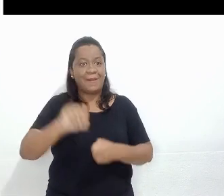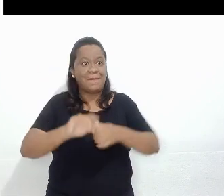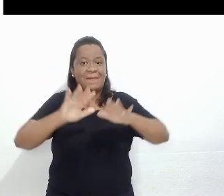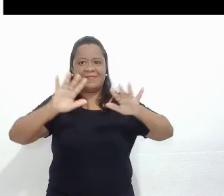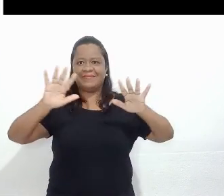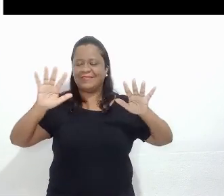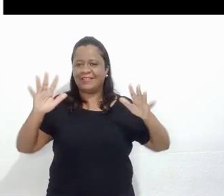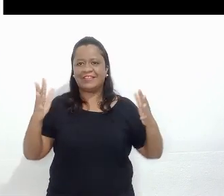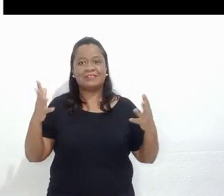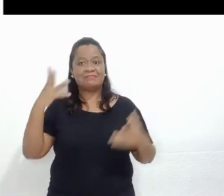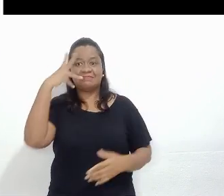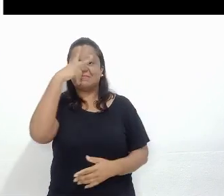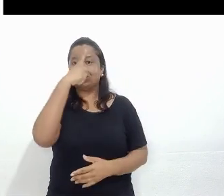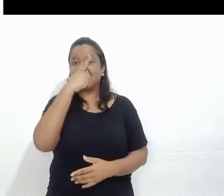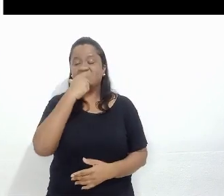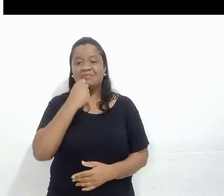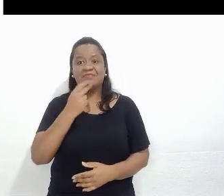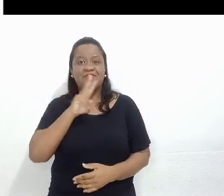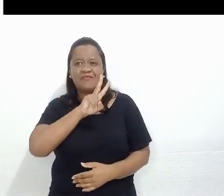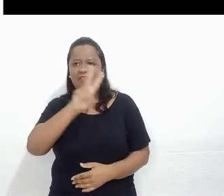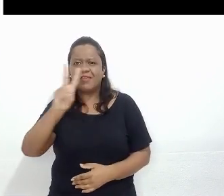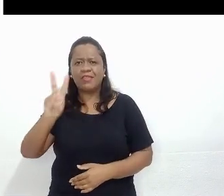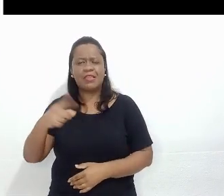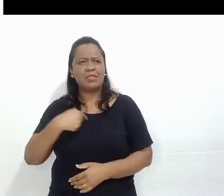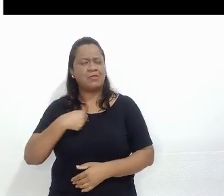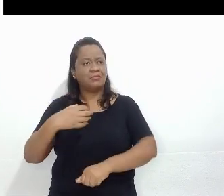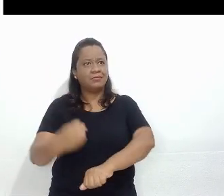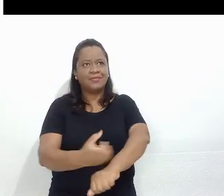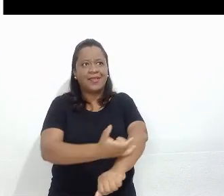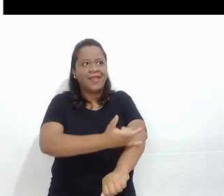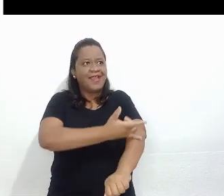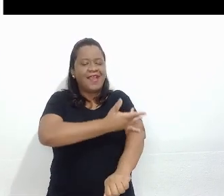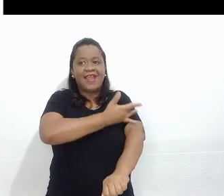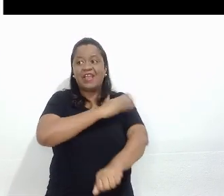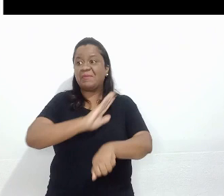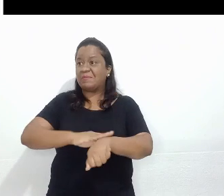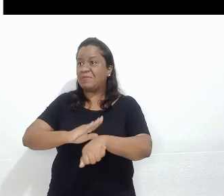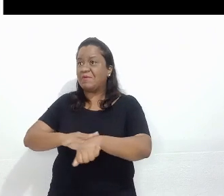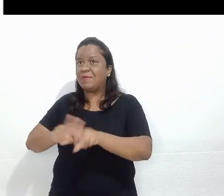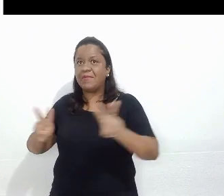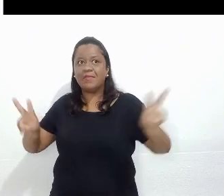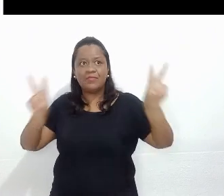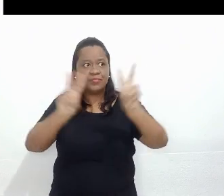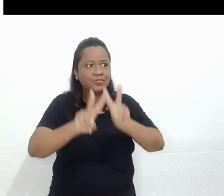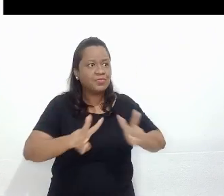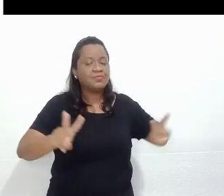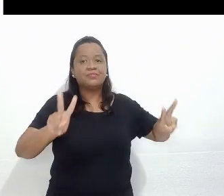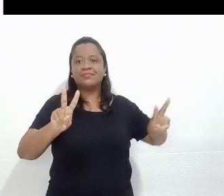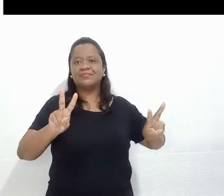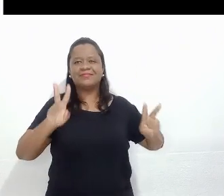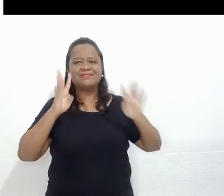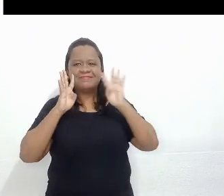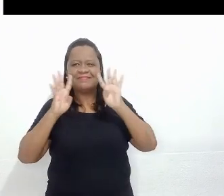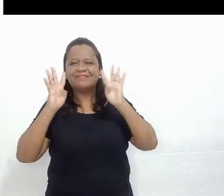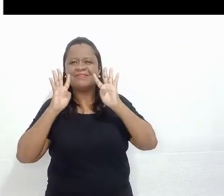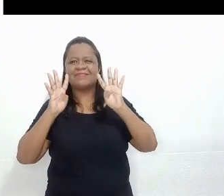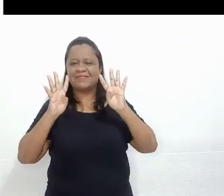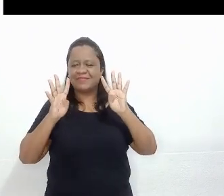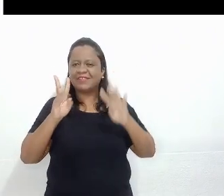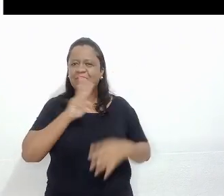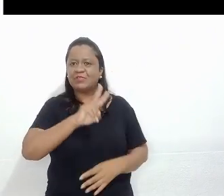de ver. Eu fico super emocionada, assim, nesses momentos, assim, porque é bacana de ver mesmo, uma